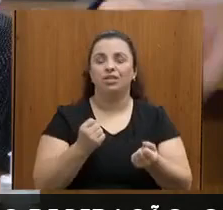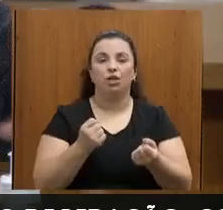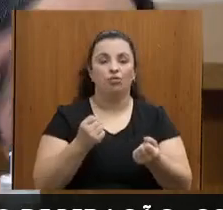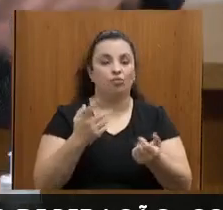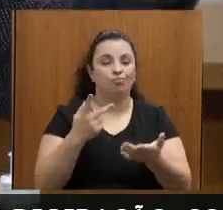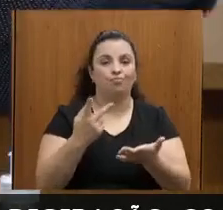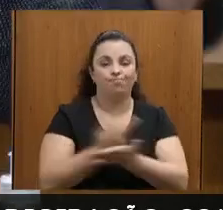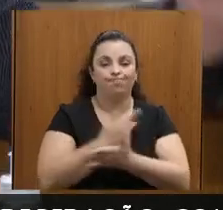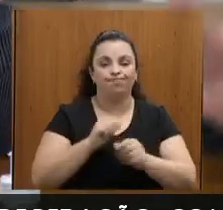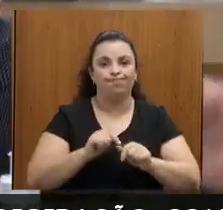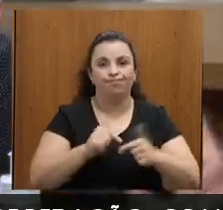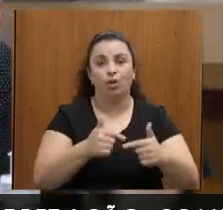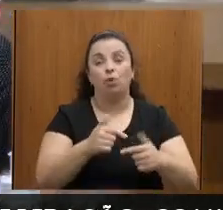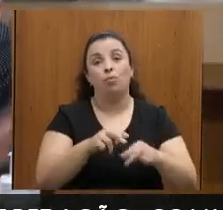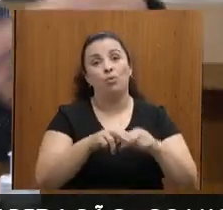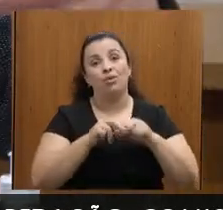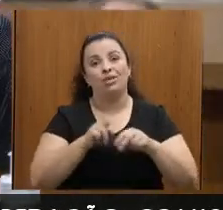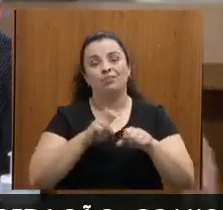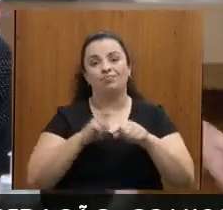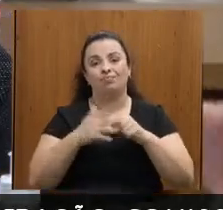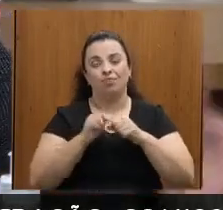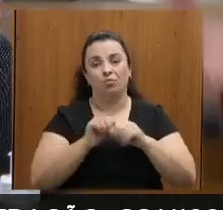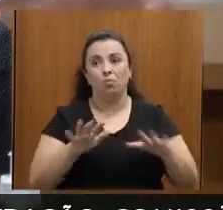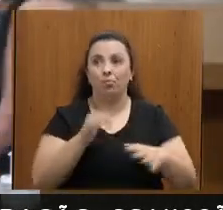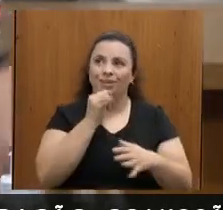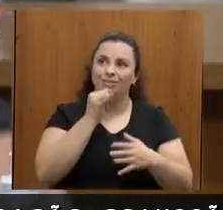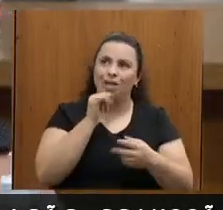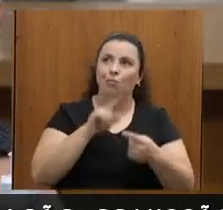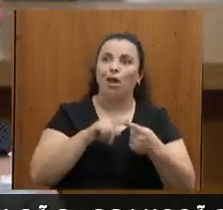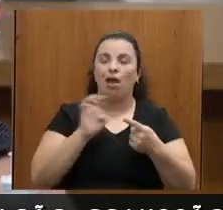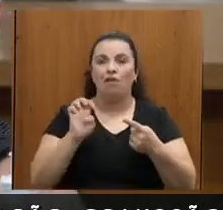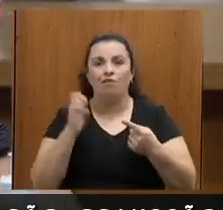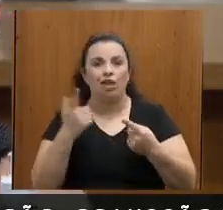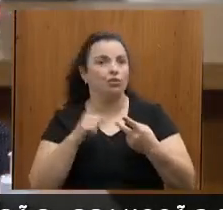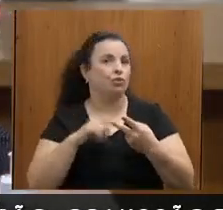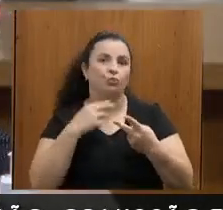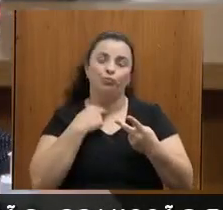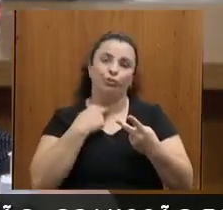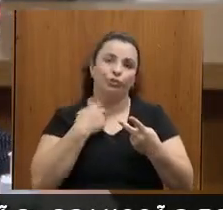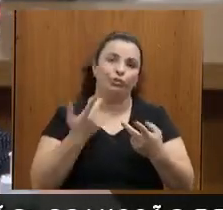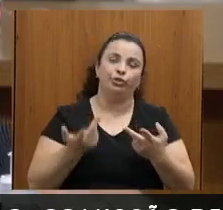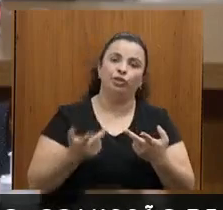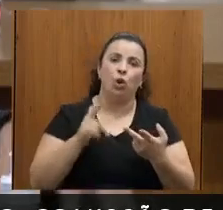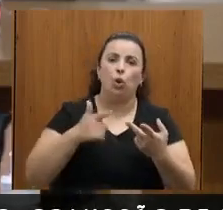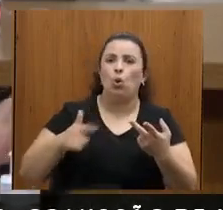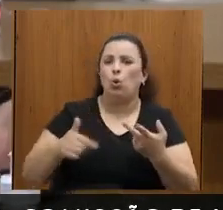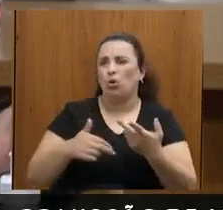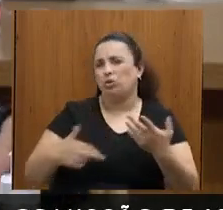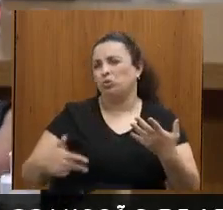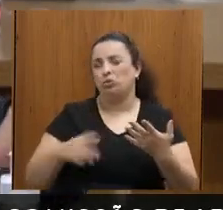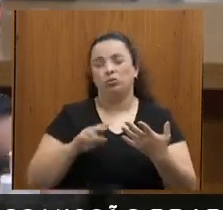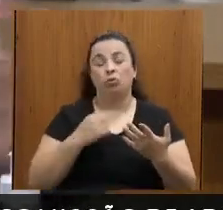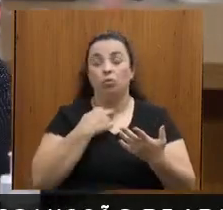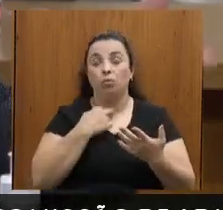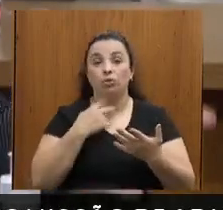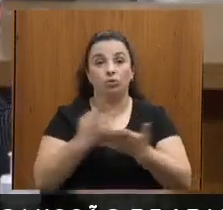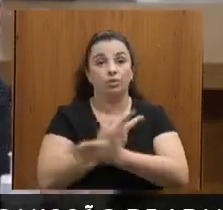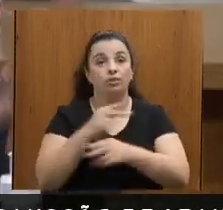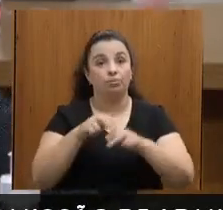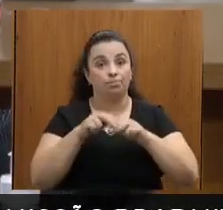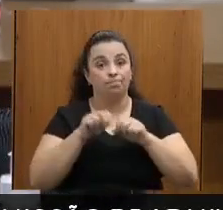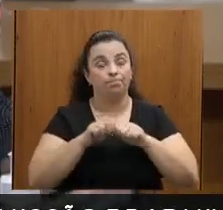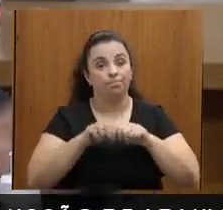nós tínhamos, por exemplo, algumas realizações de eventos e tudo mais que não poderiam ser realizados no ano, mas de fato estamos,